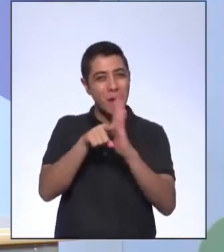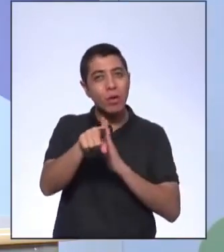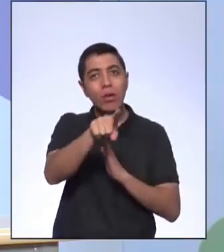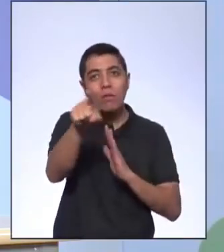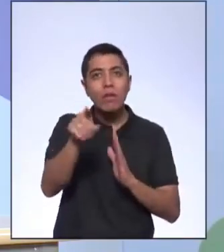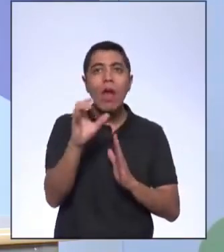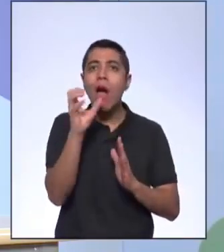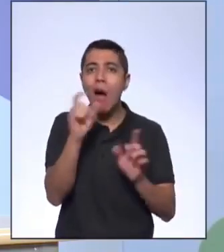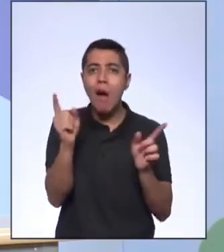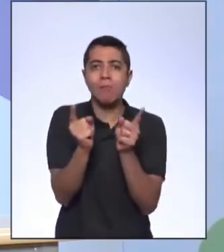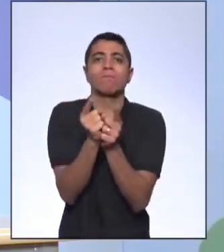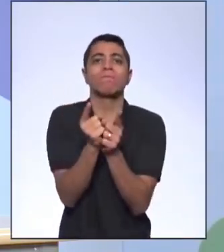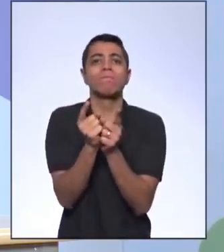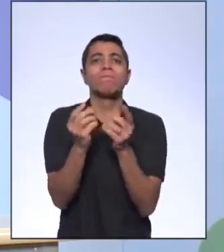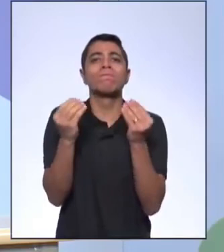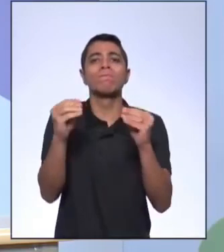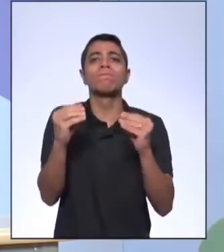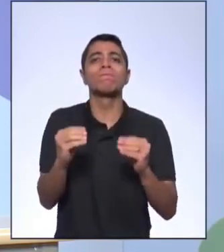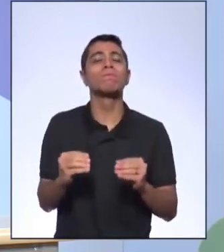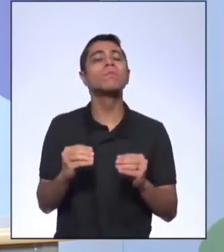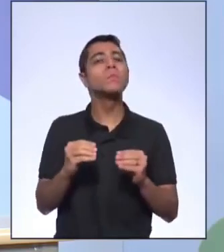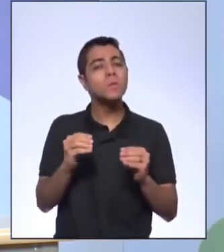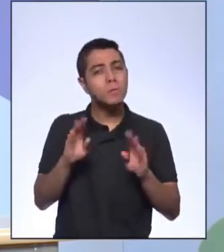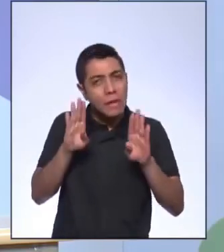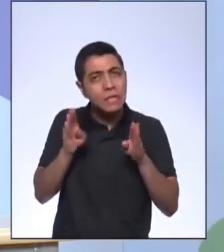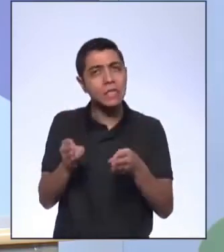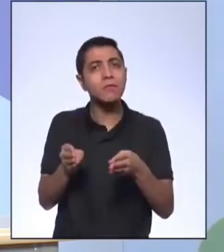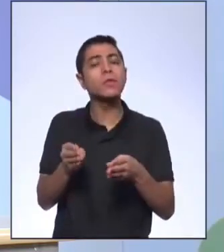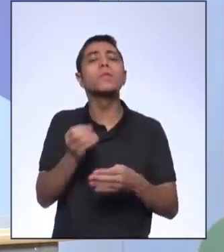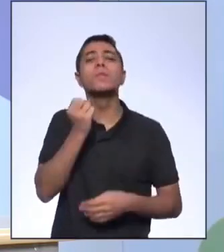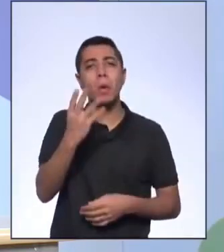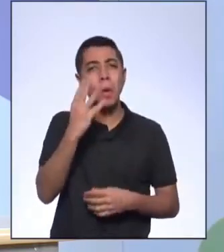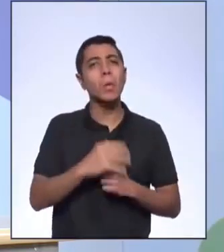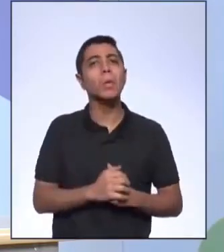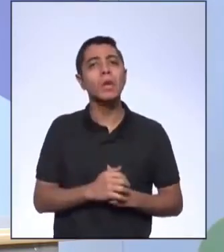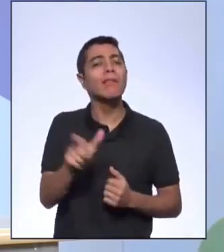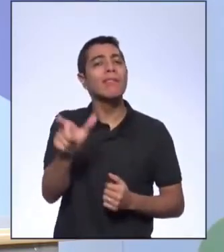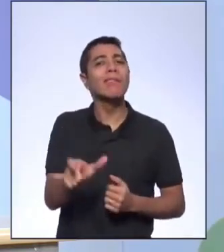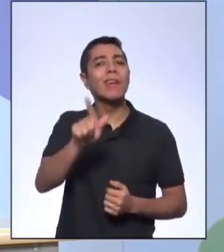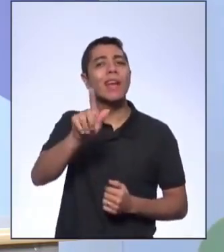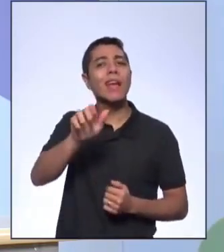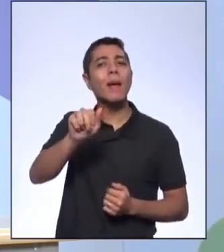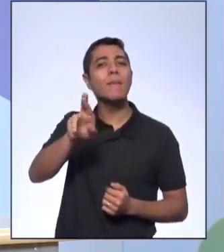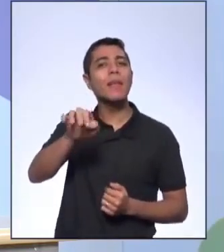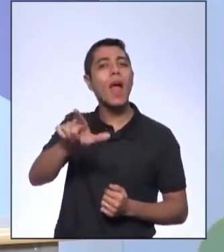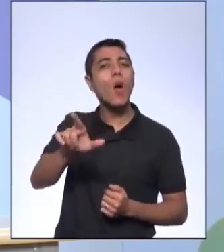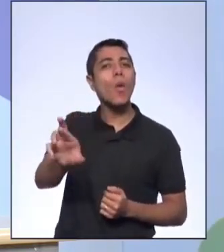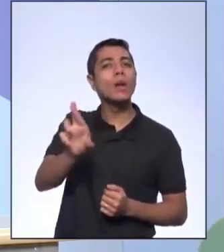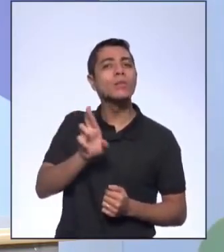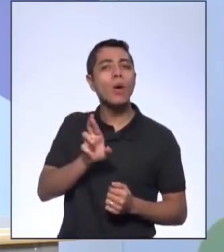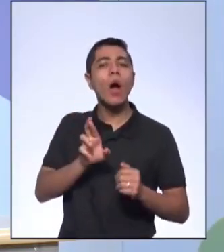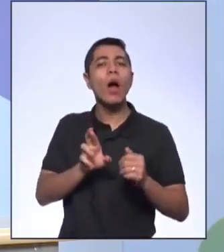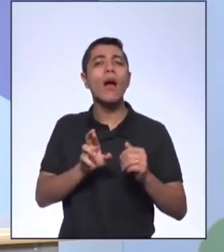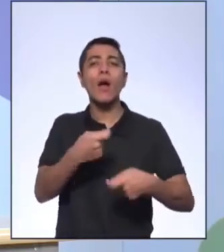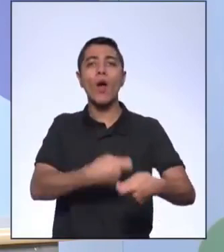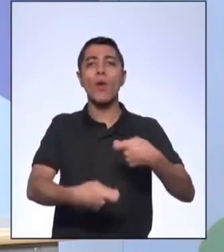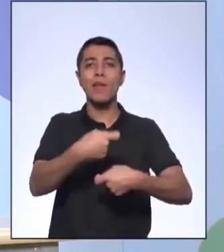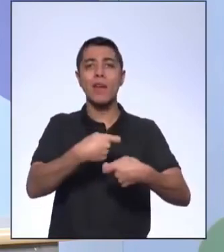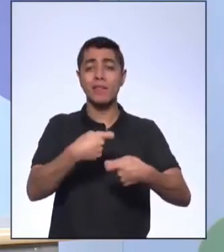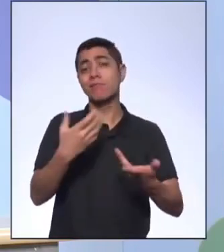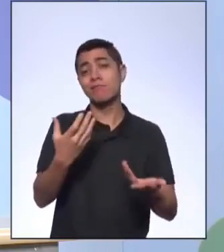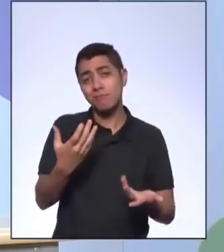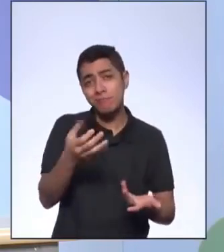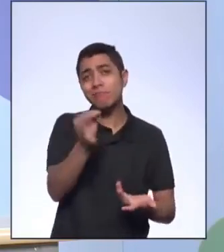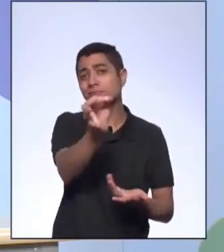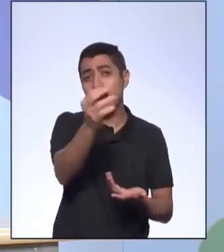pontuais colocando um aspectos assim bem específico alguns como o Gabriel por exemplo falou economia né que caracteriza São Paulo